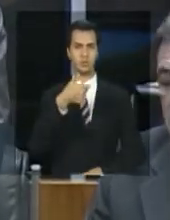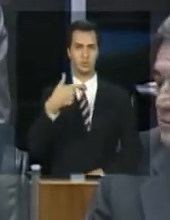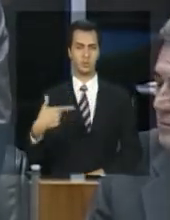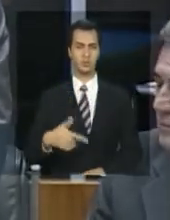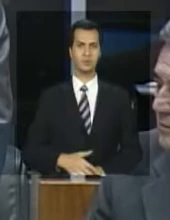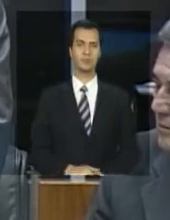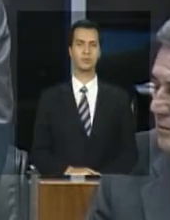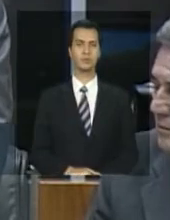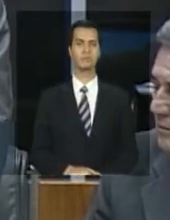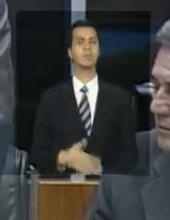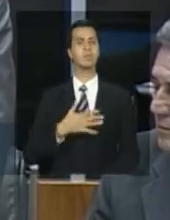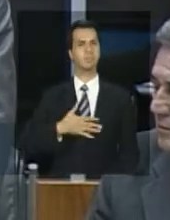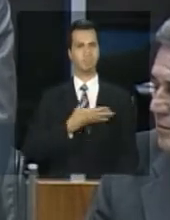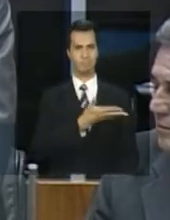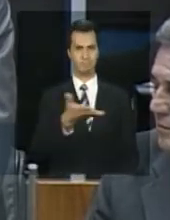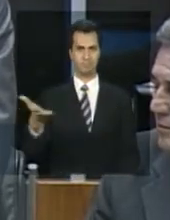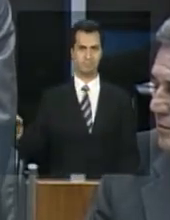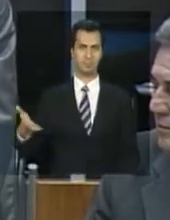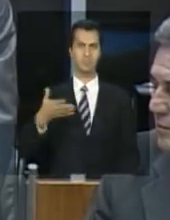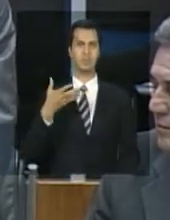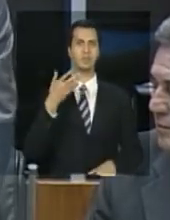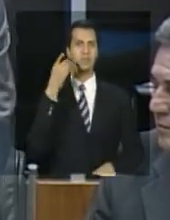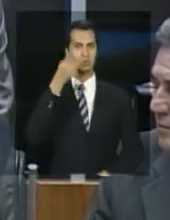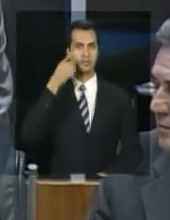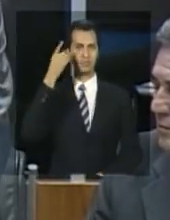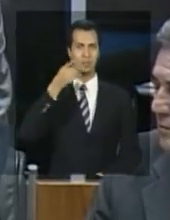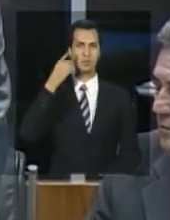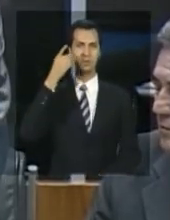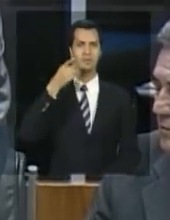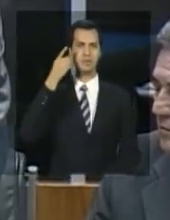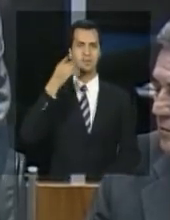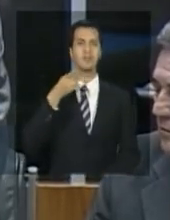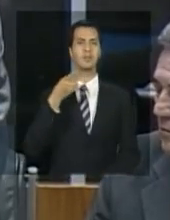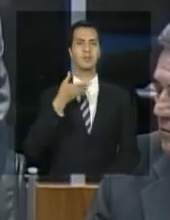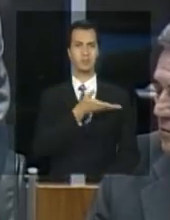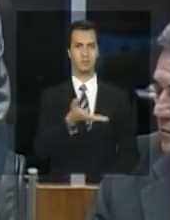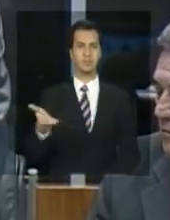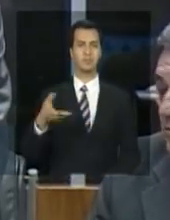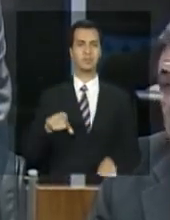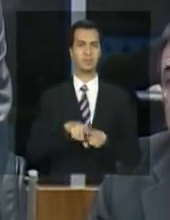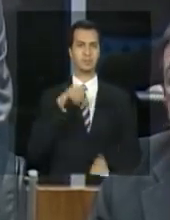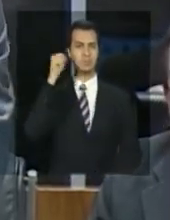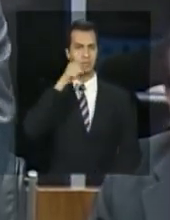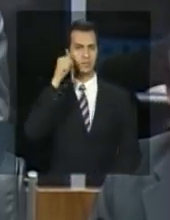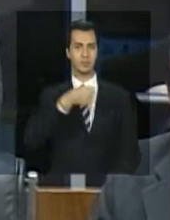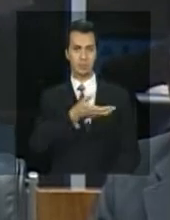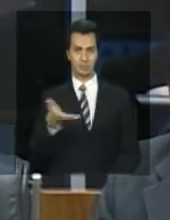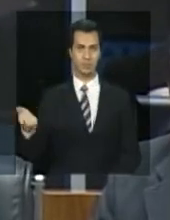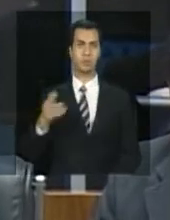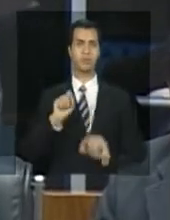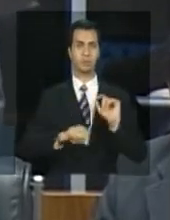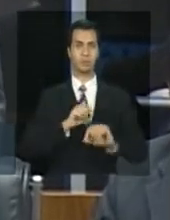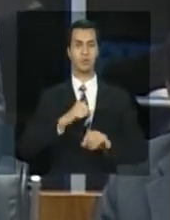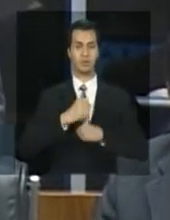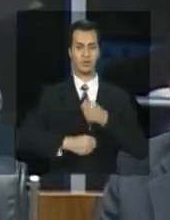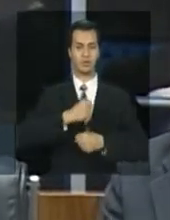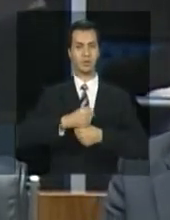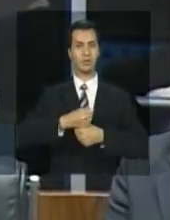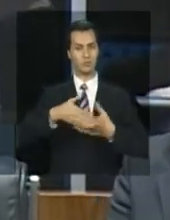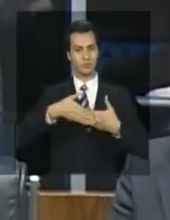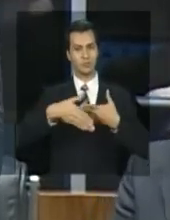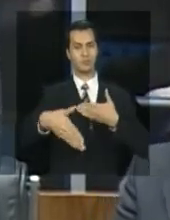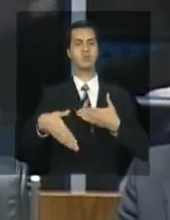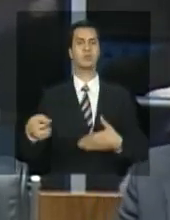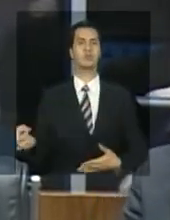parlamentares, a abertura dos trabalhos do Congresso Nacional em um novo ano legislativo é a expressão